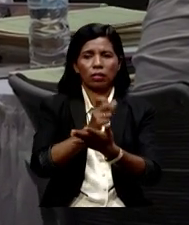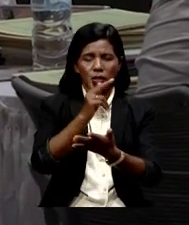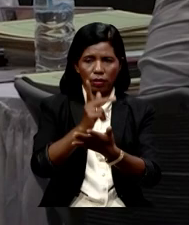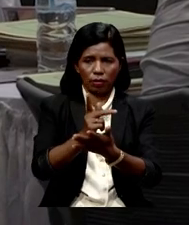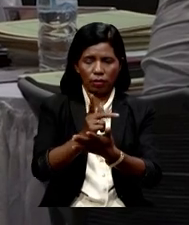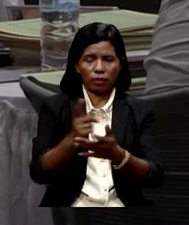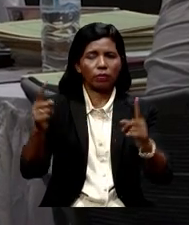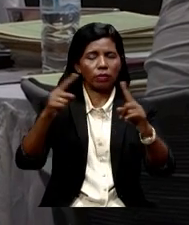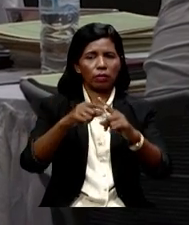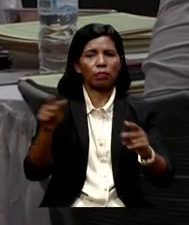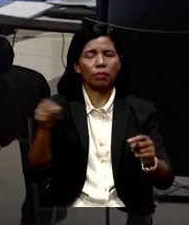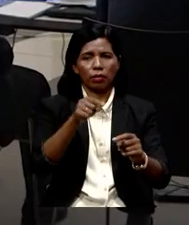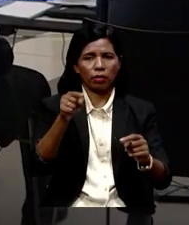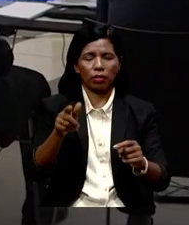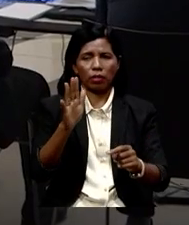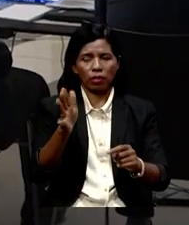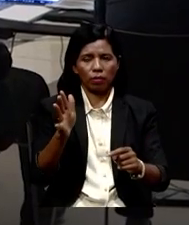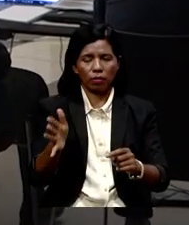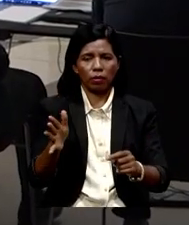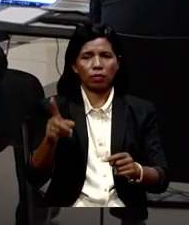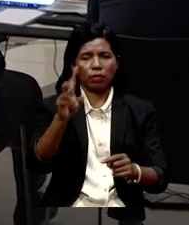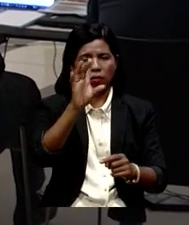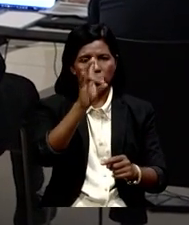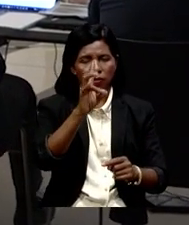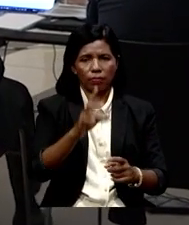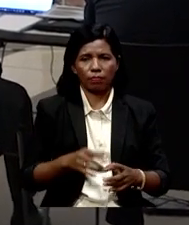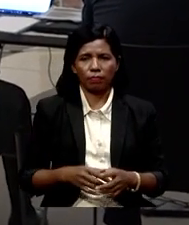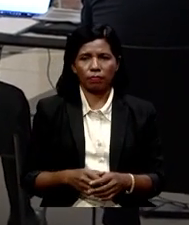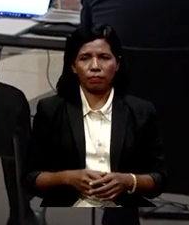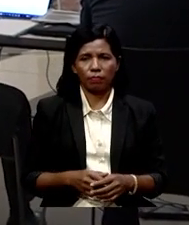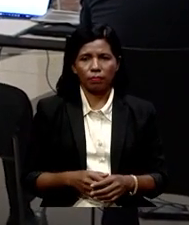atinge 1% Lima Nulo Recenhat. Aqui para a cobertura, GMN.